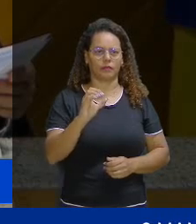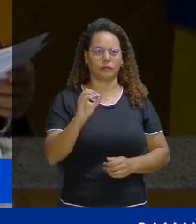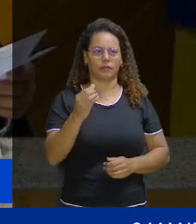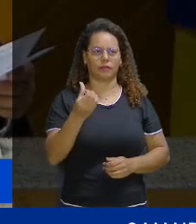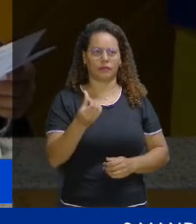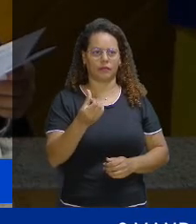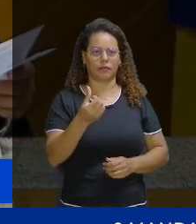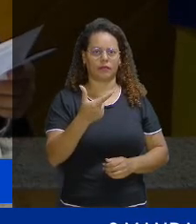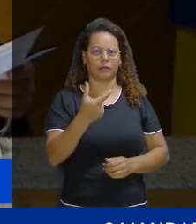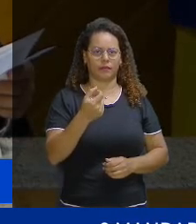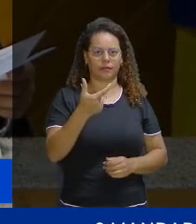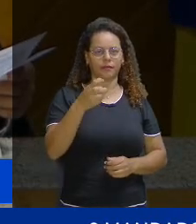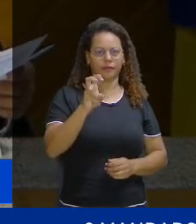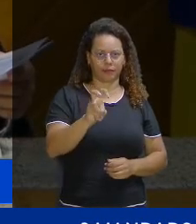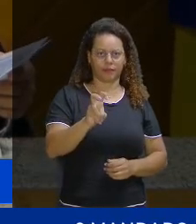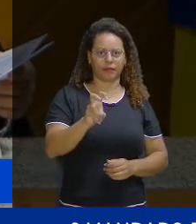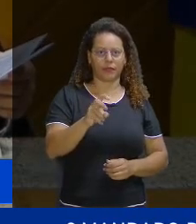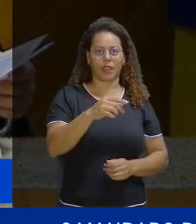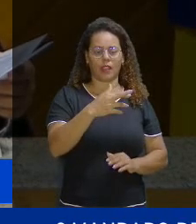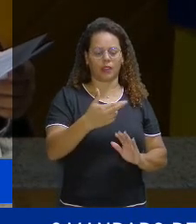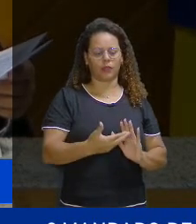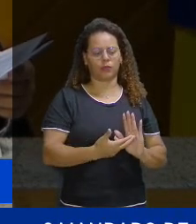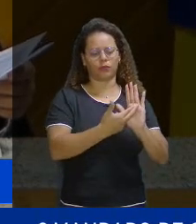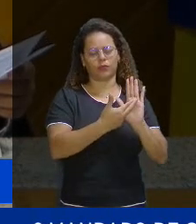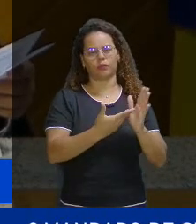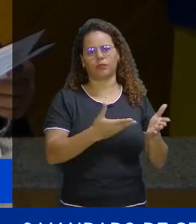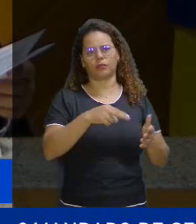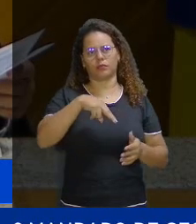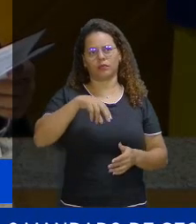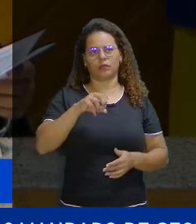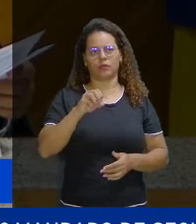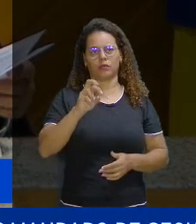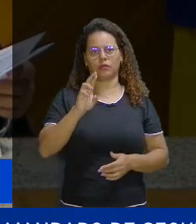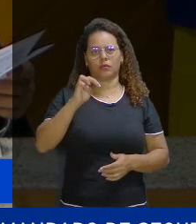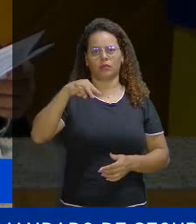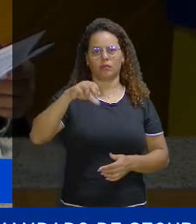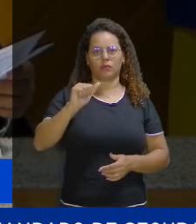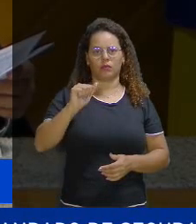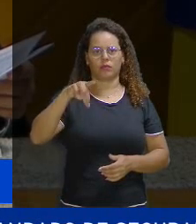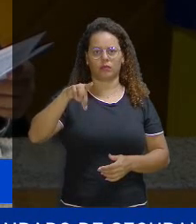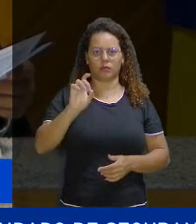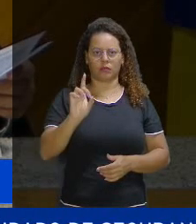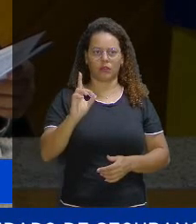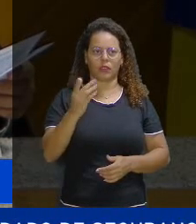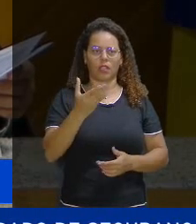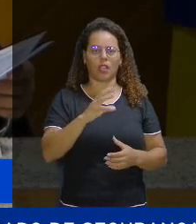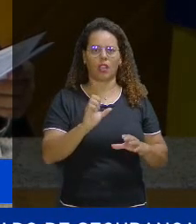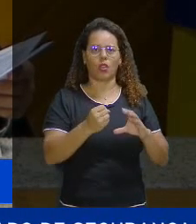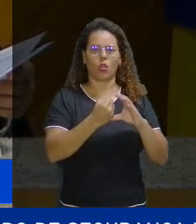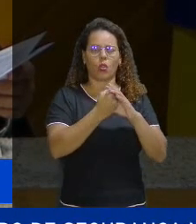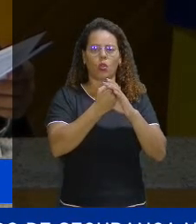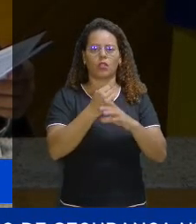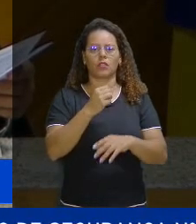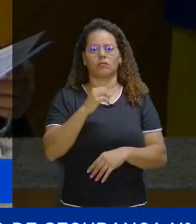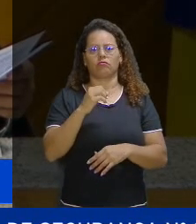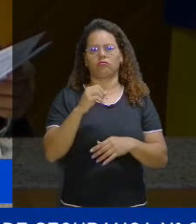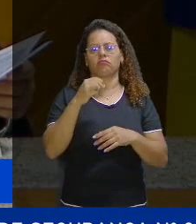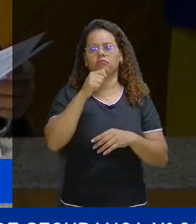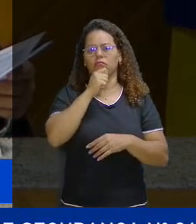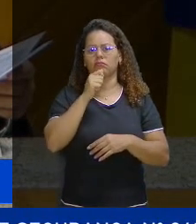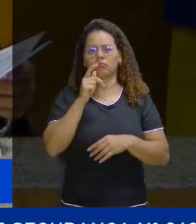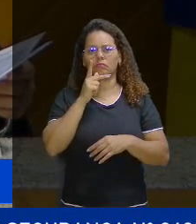060006 de 2025. O relator é o juiz Normand de Souza, o impetrante é Coligação Macapá da